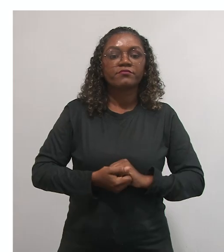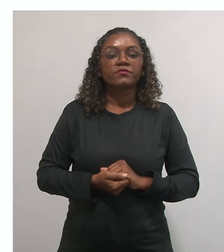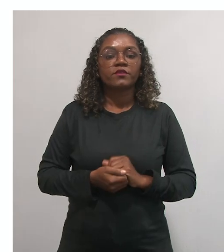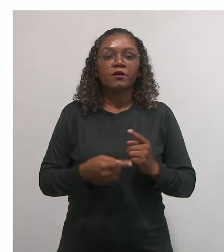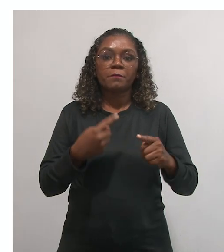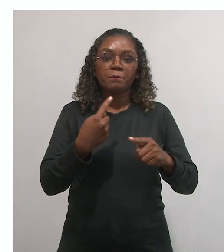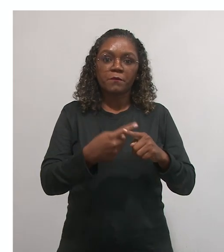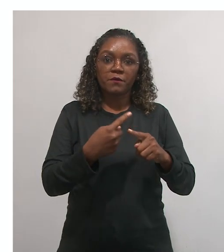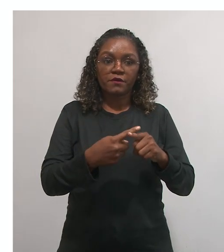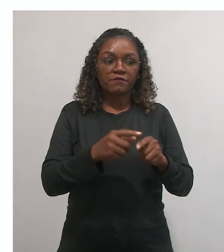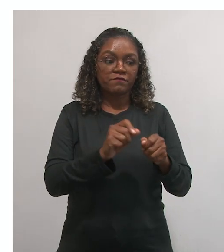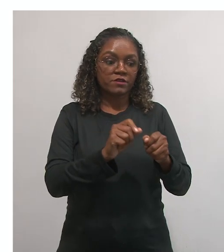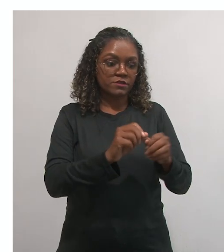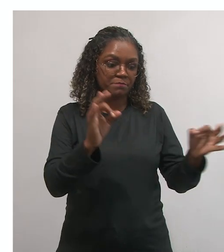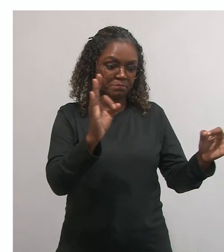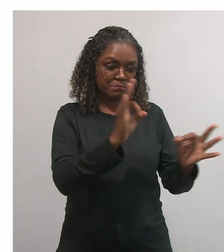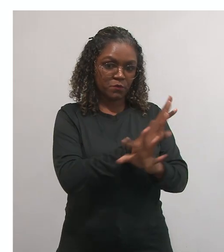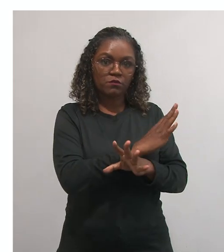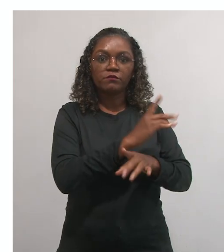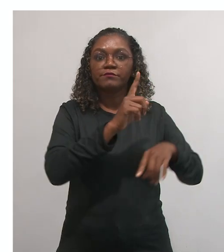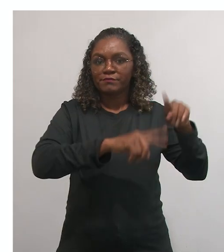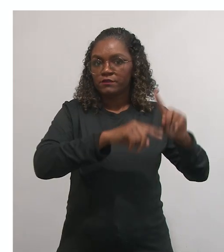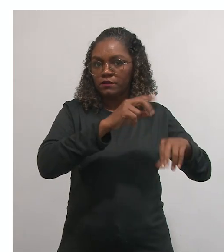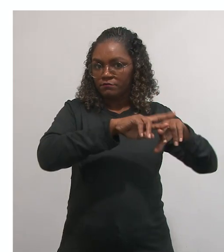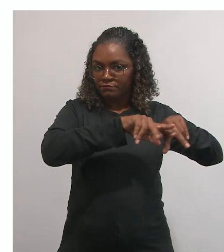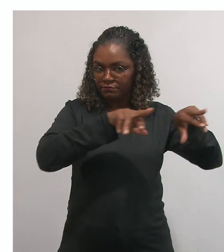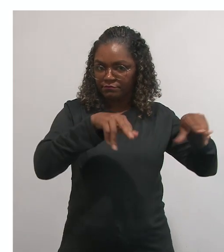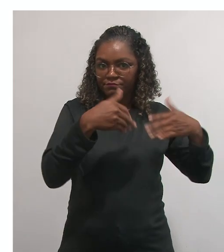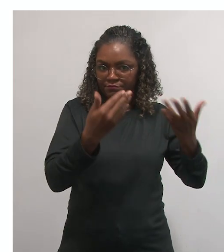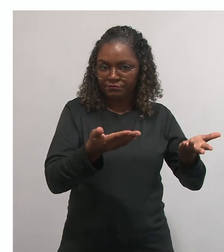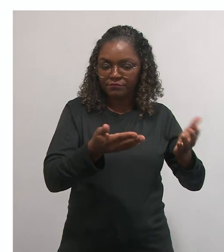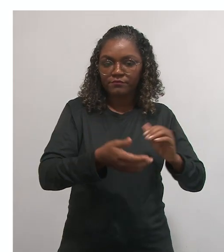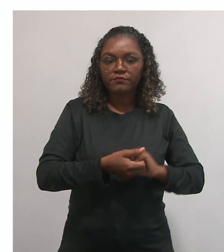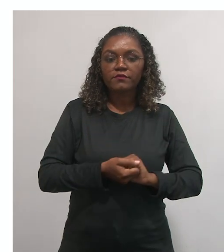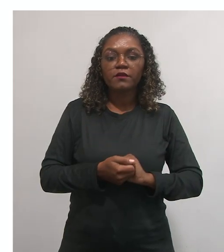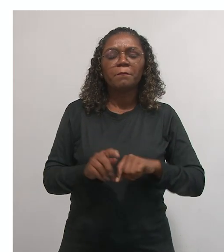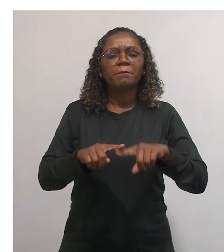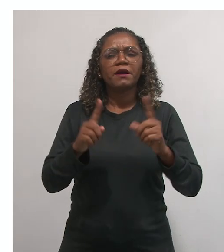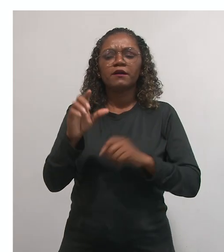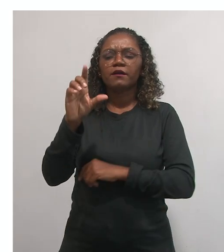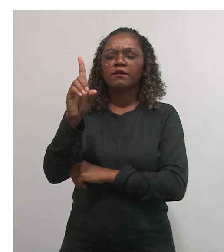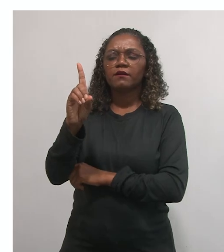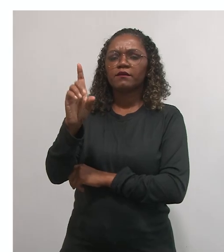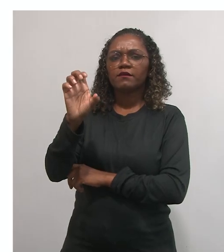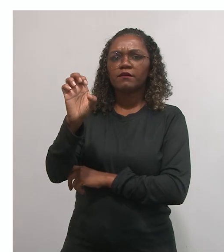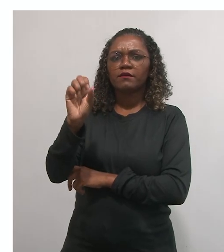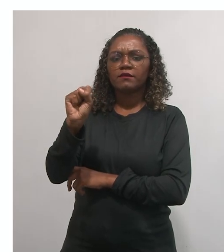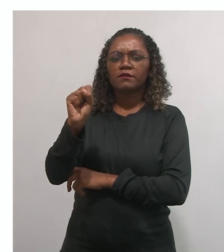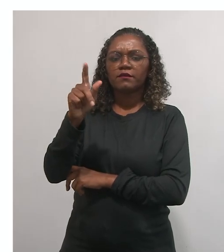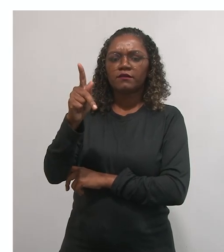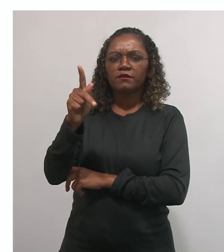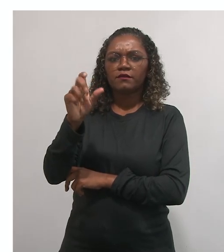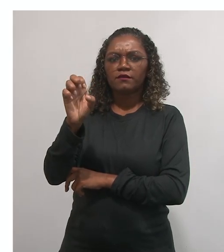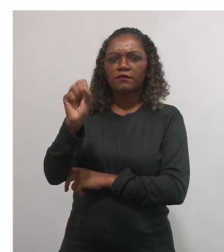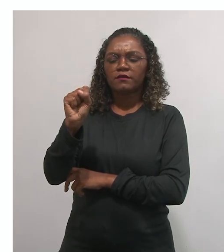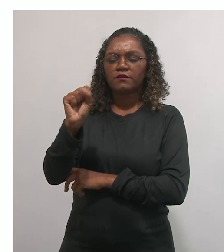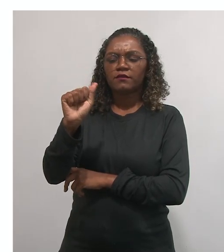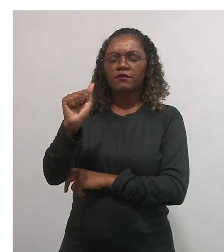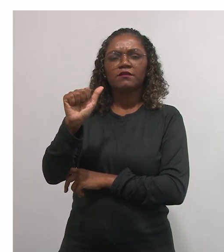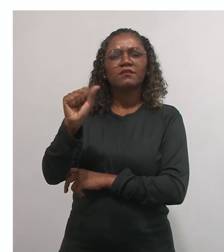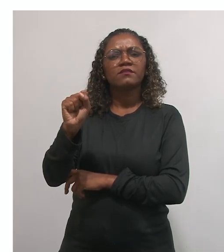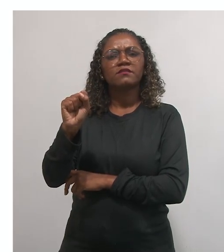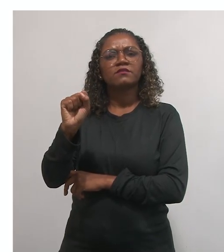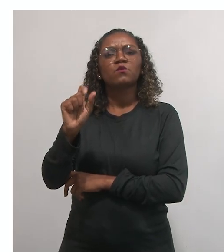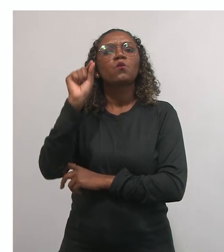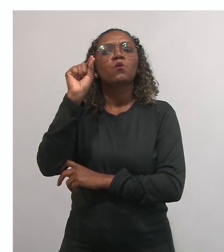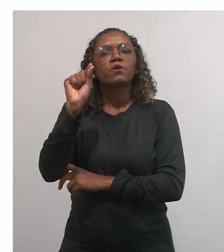o meu produto pronto meu pão pronto despesa são aqueles gastos para eu vender o meu produto